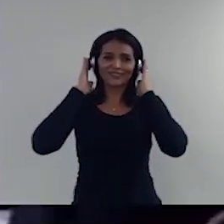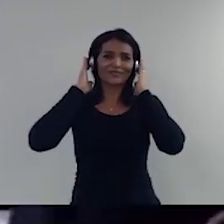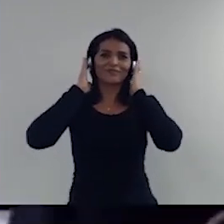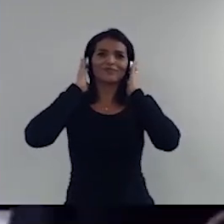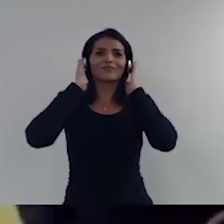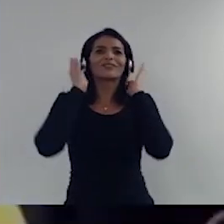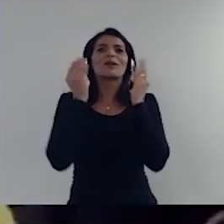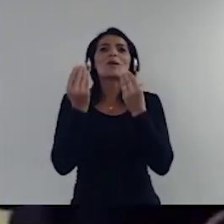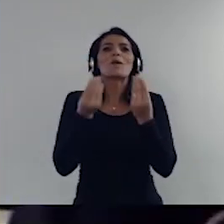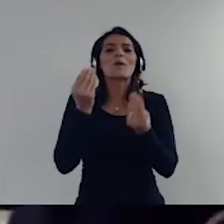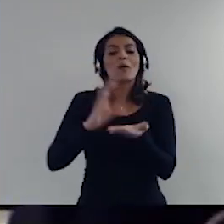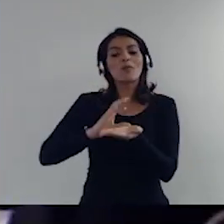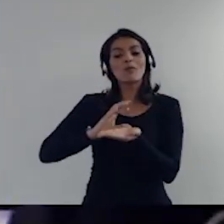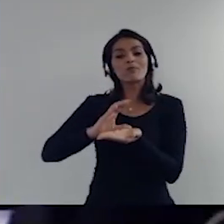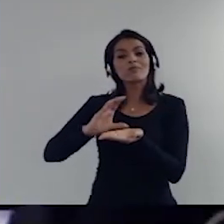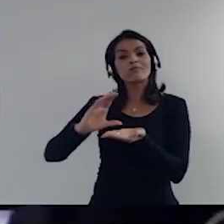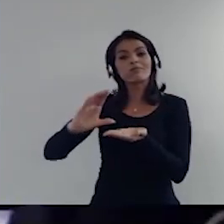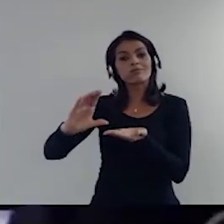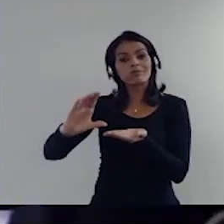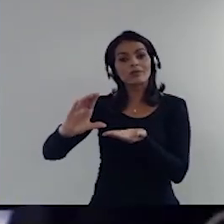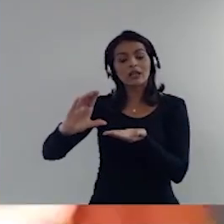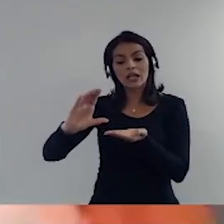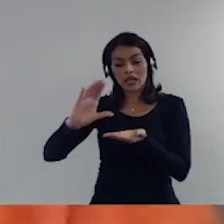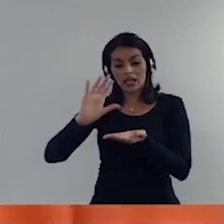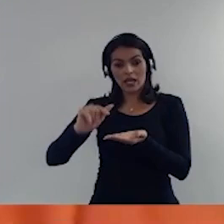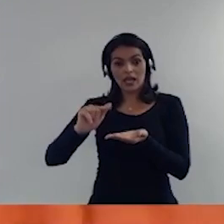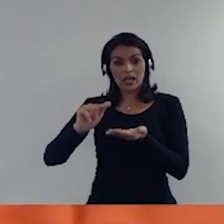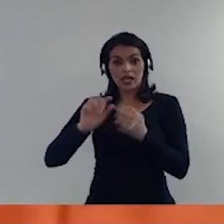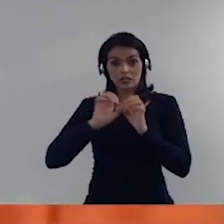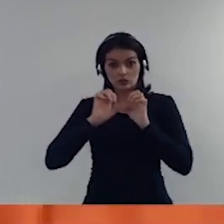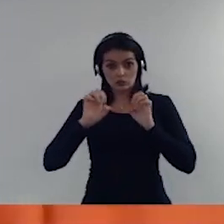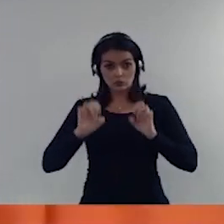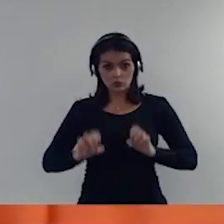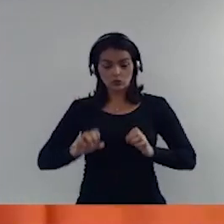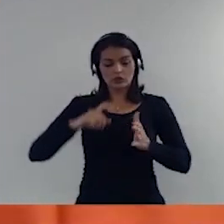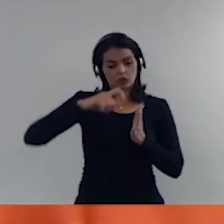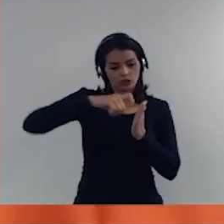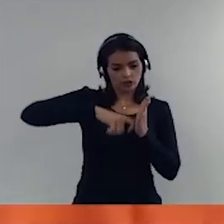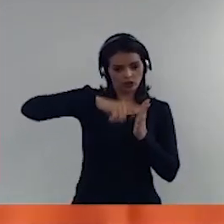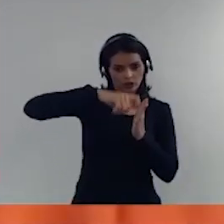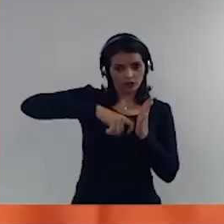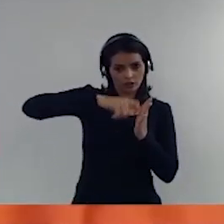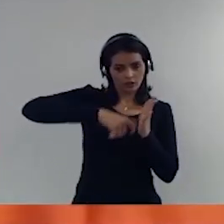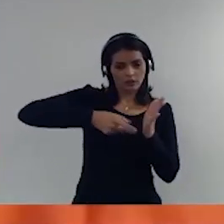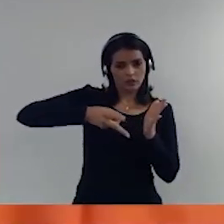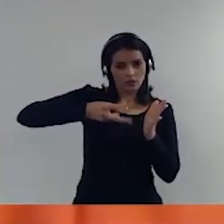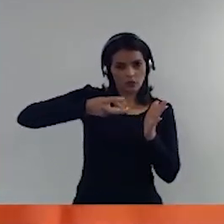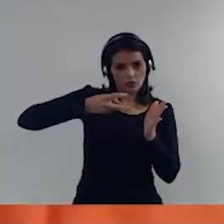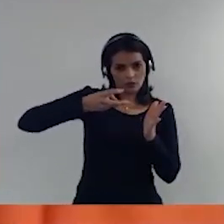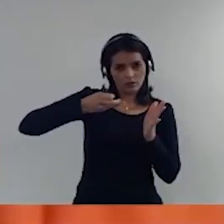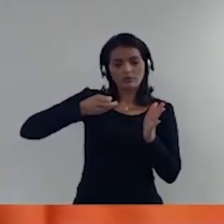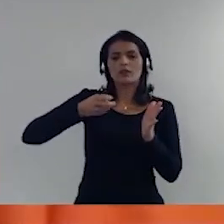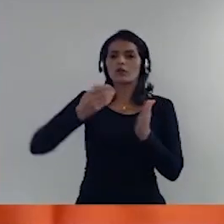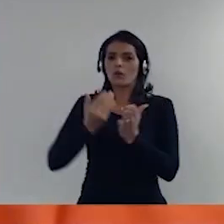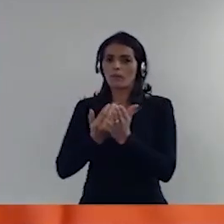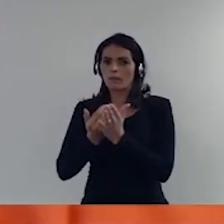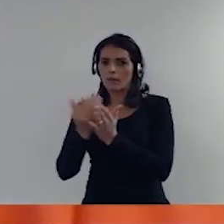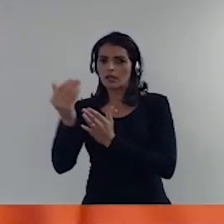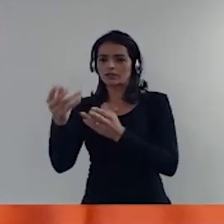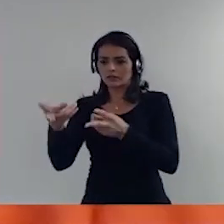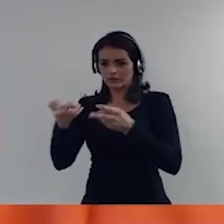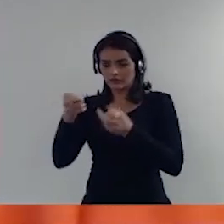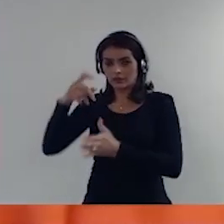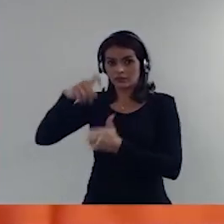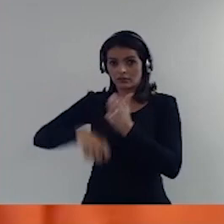financiamento, ela sai ou de uma estrutura progressiva de tributação, e aí passa a se tributar riquezas, passa a